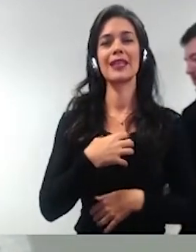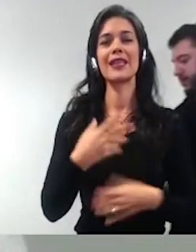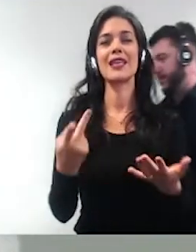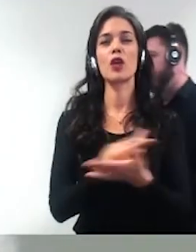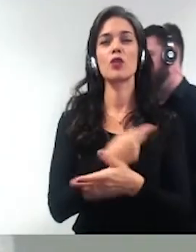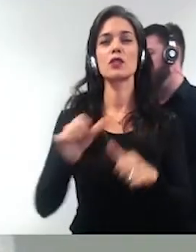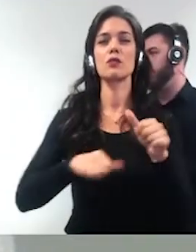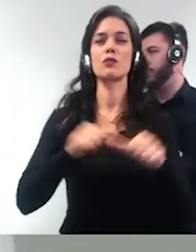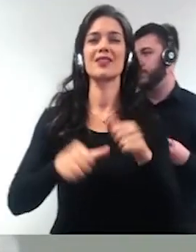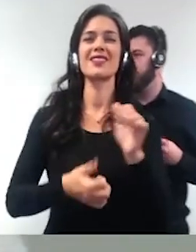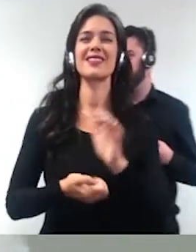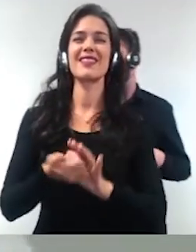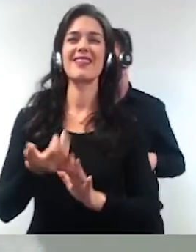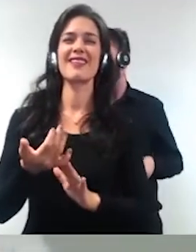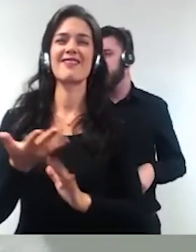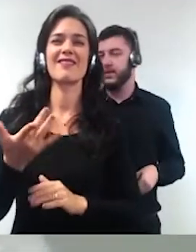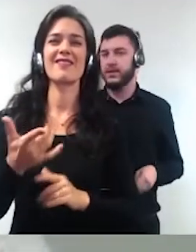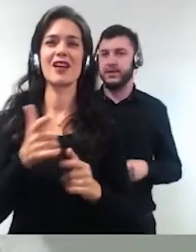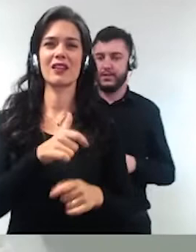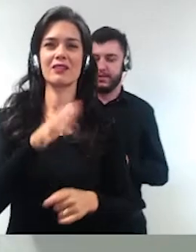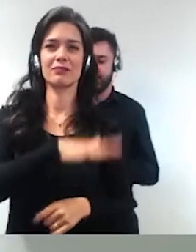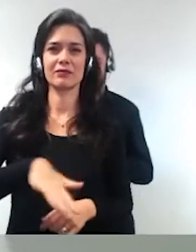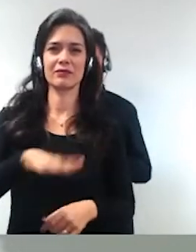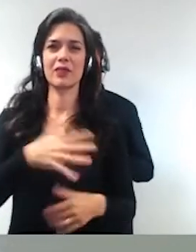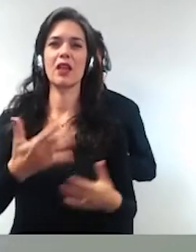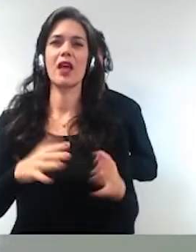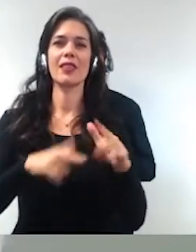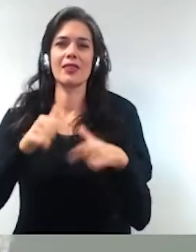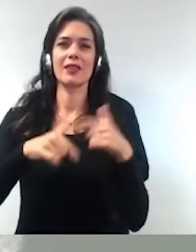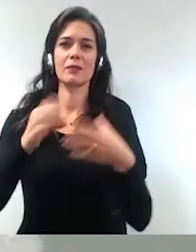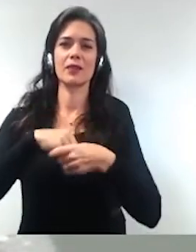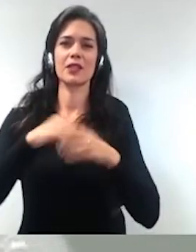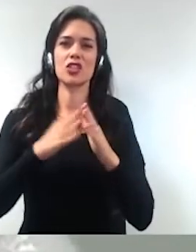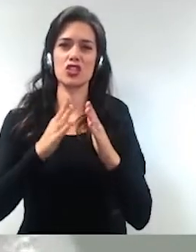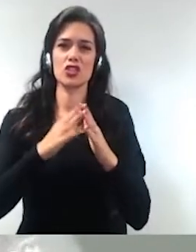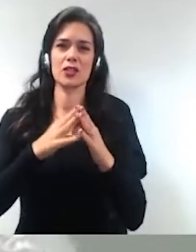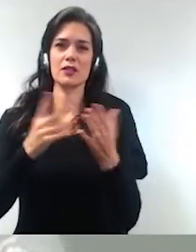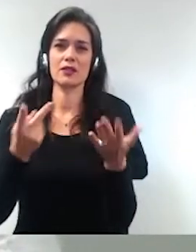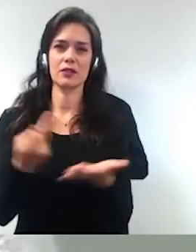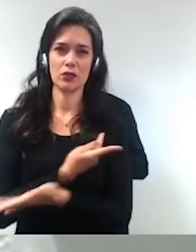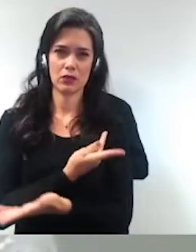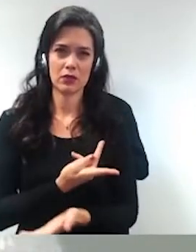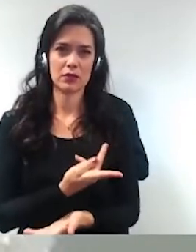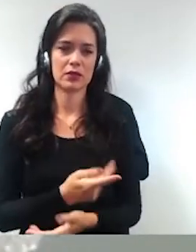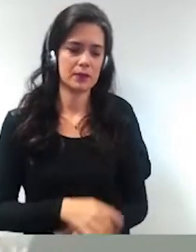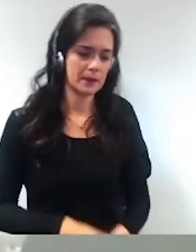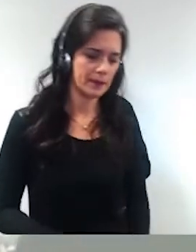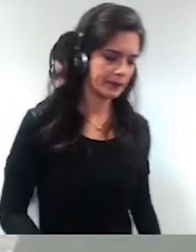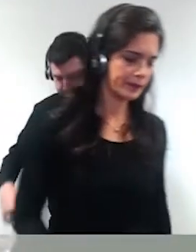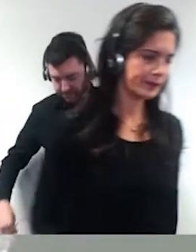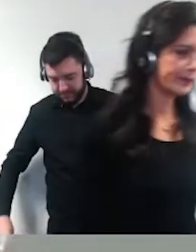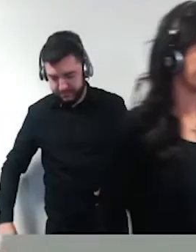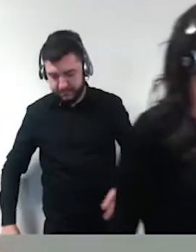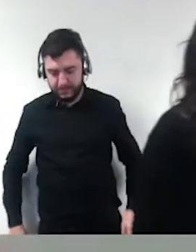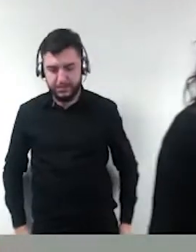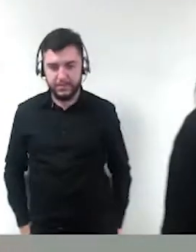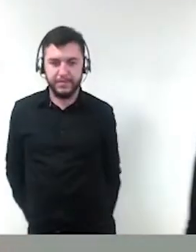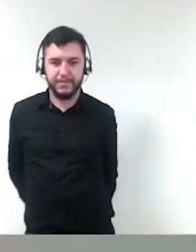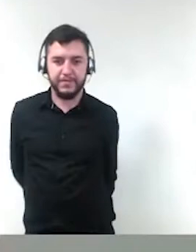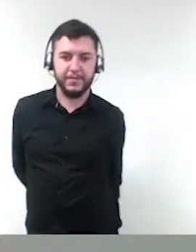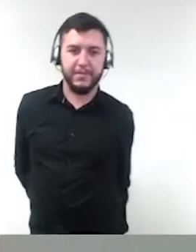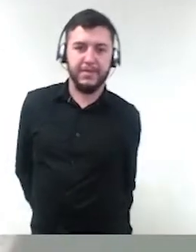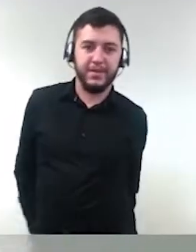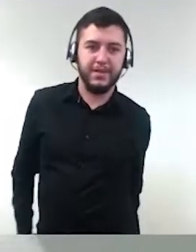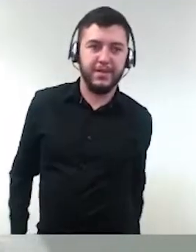em muitos setores. Difundiu-se o home office, é verdade, tratado como muitos como uma solução